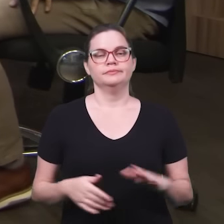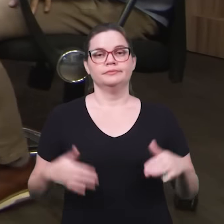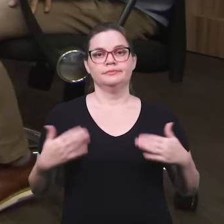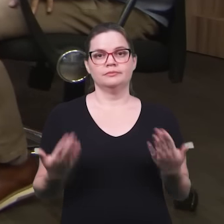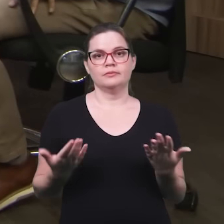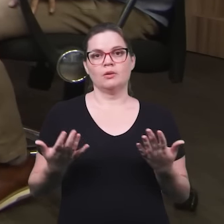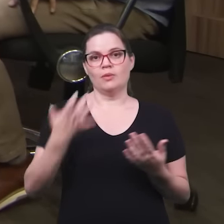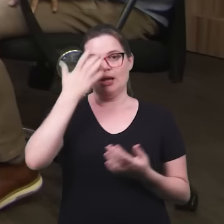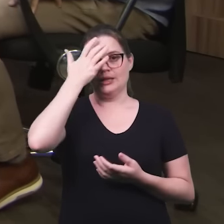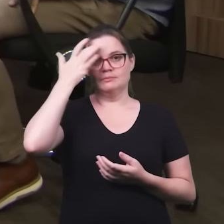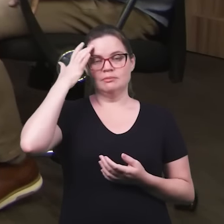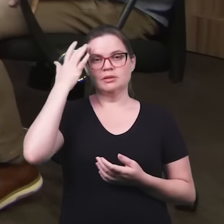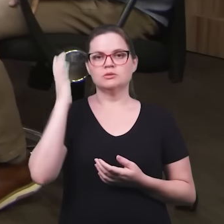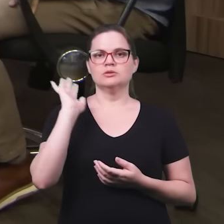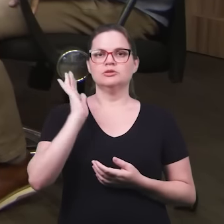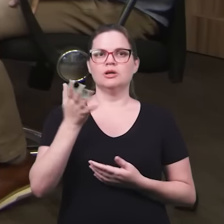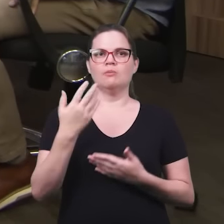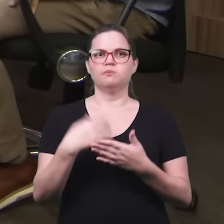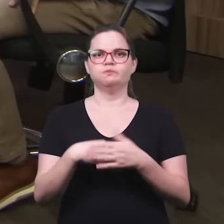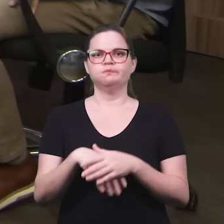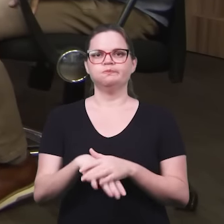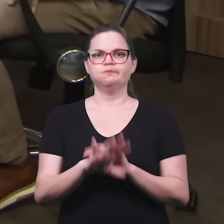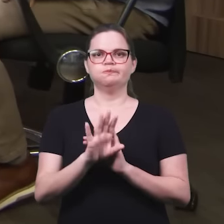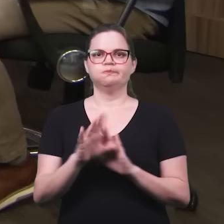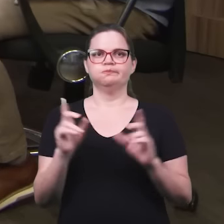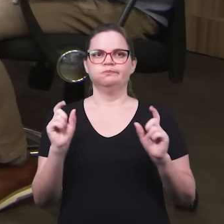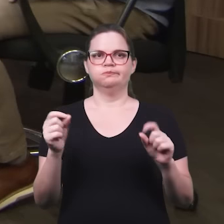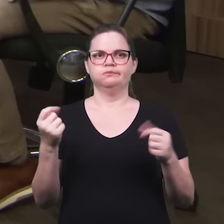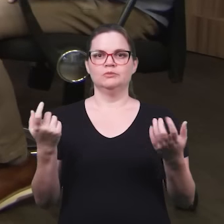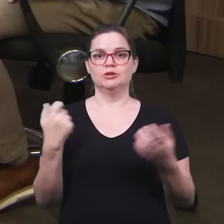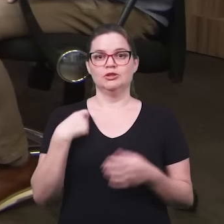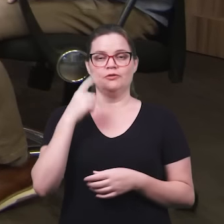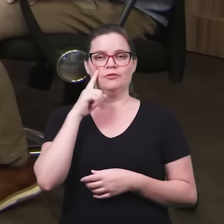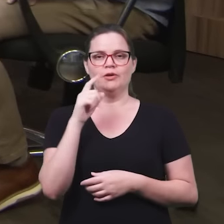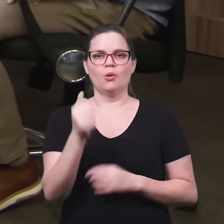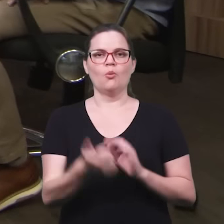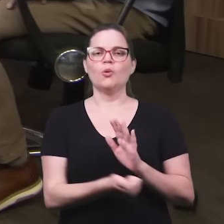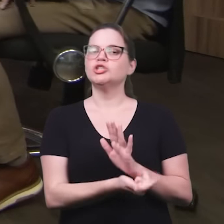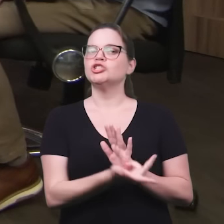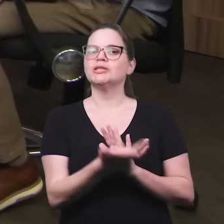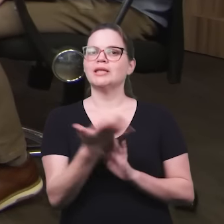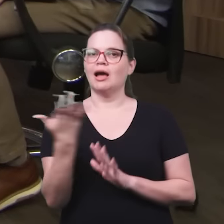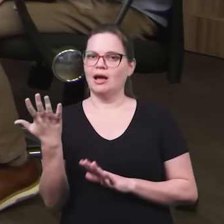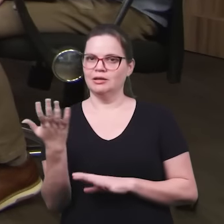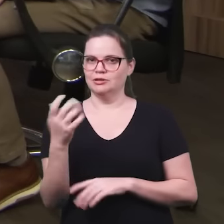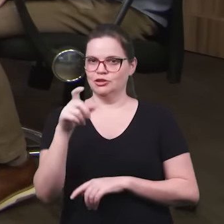se acostumaram a ver um número na rede social